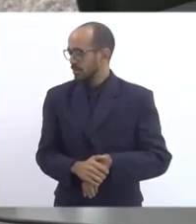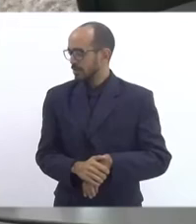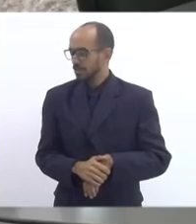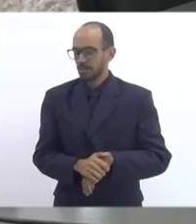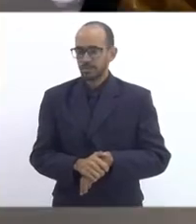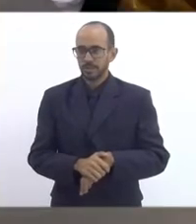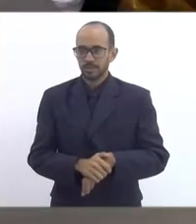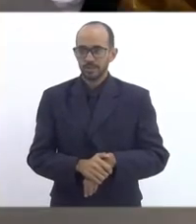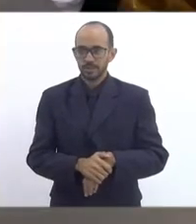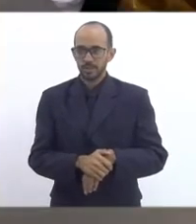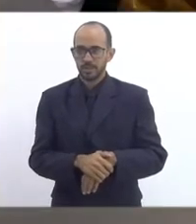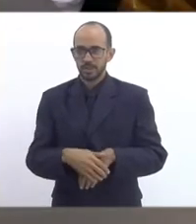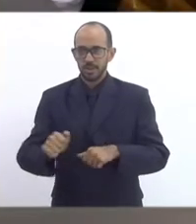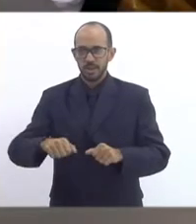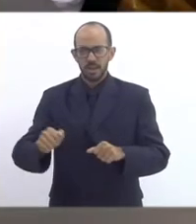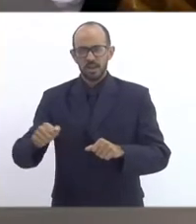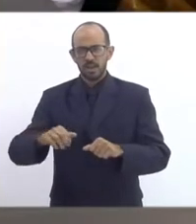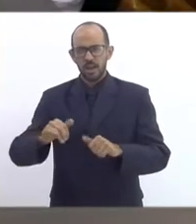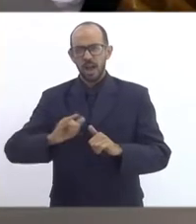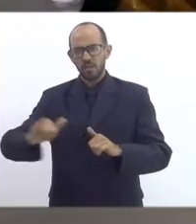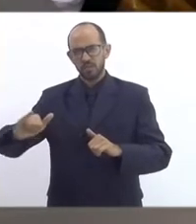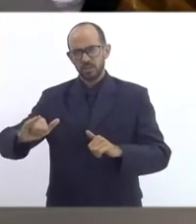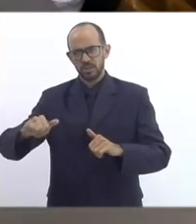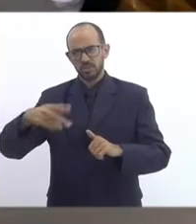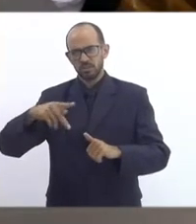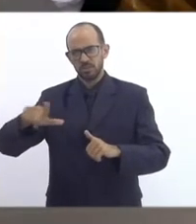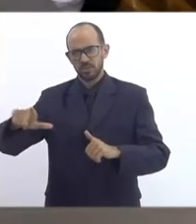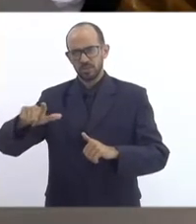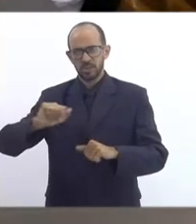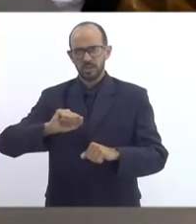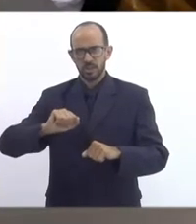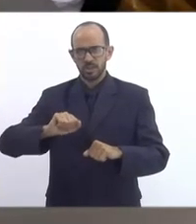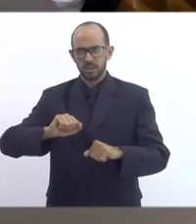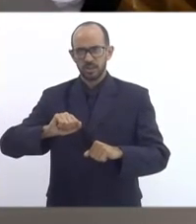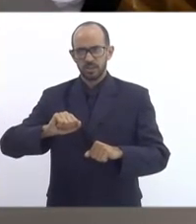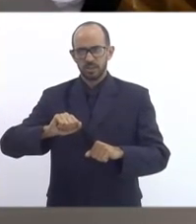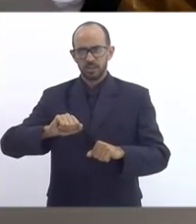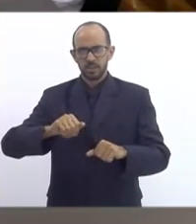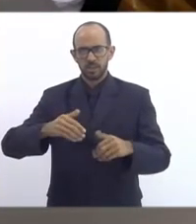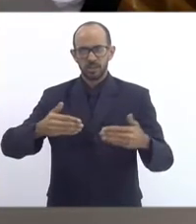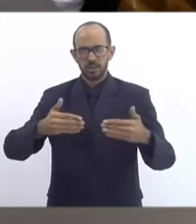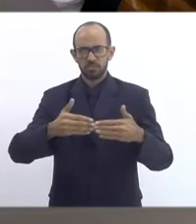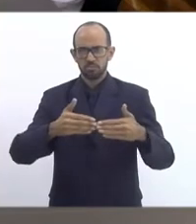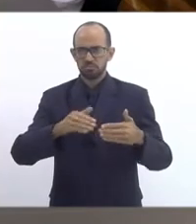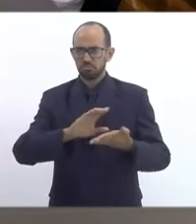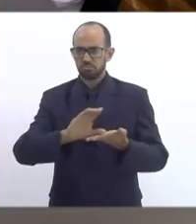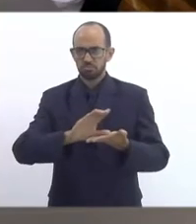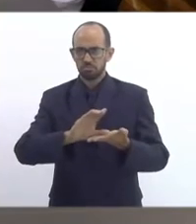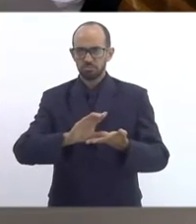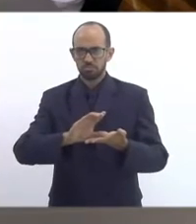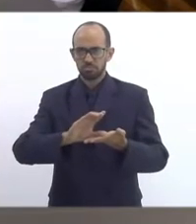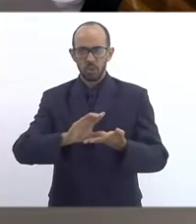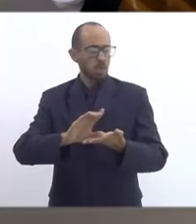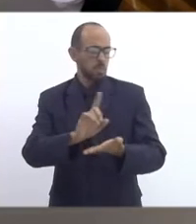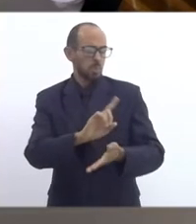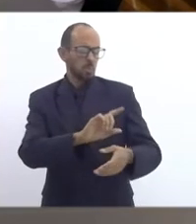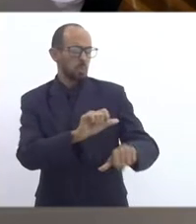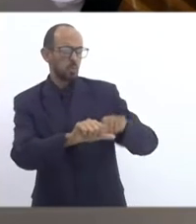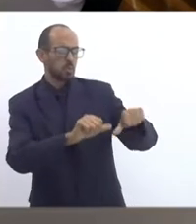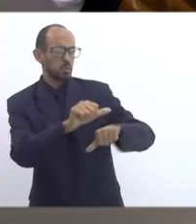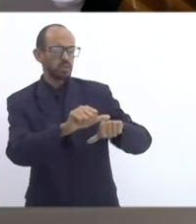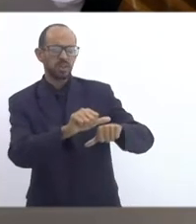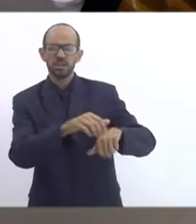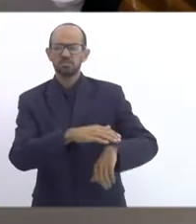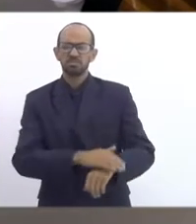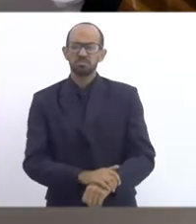eu estou relatando. Mas relata o projeto, então, e dá pela constitucionalidade. Pura? Sem referir à lei anterior. Não muda, são projetos. Então, uma